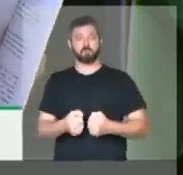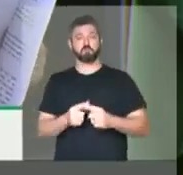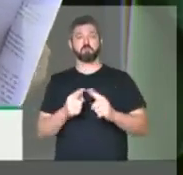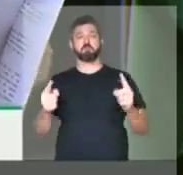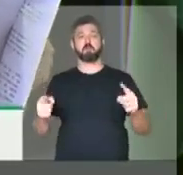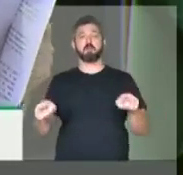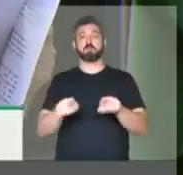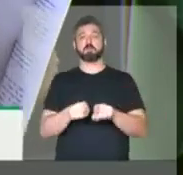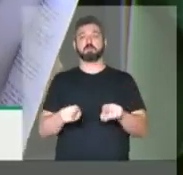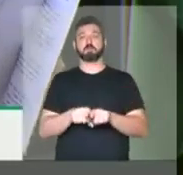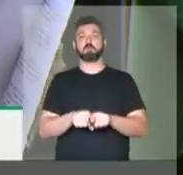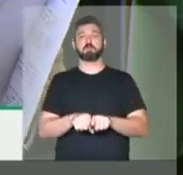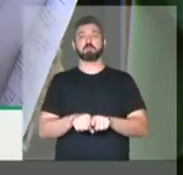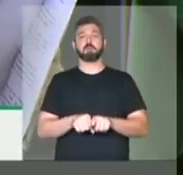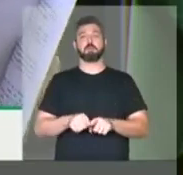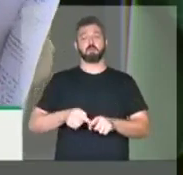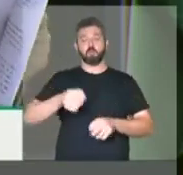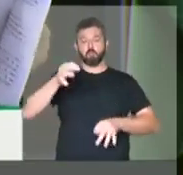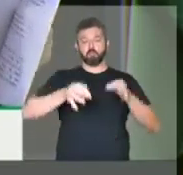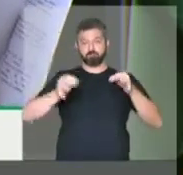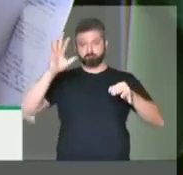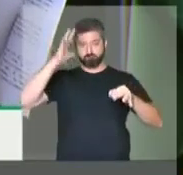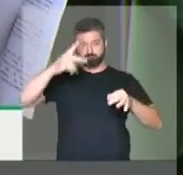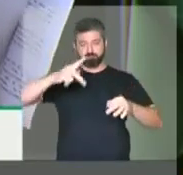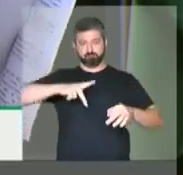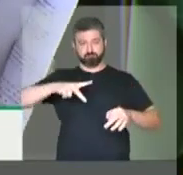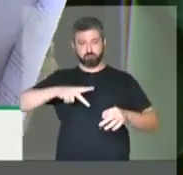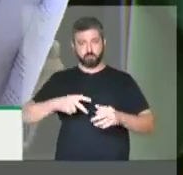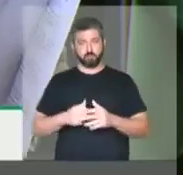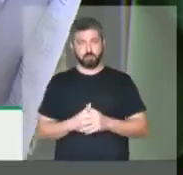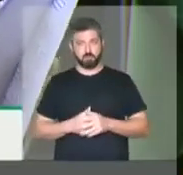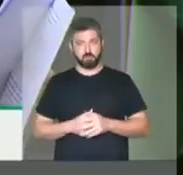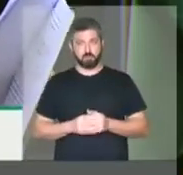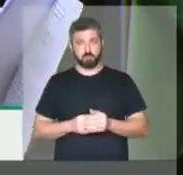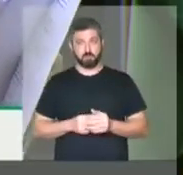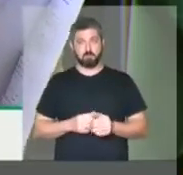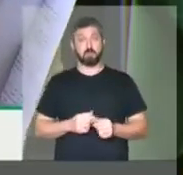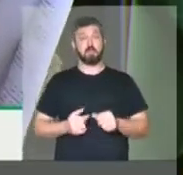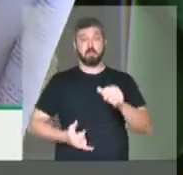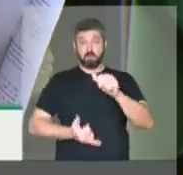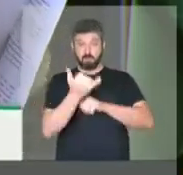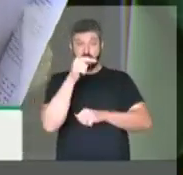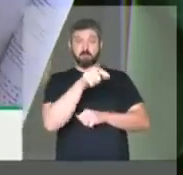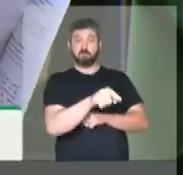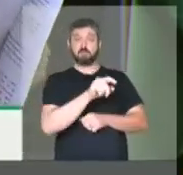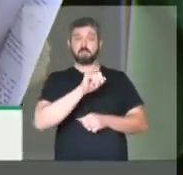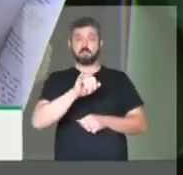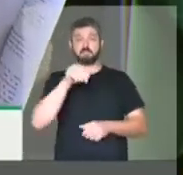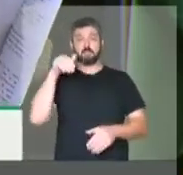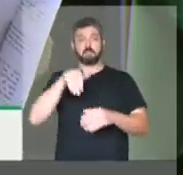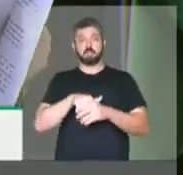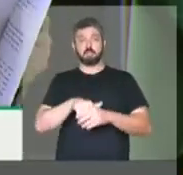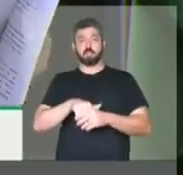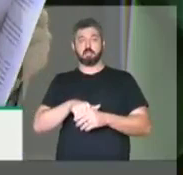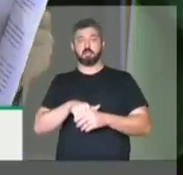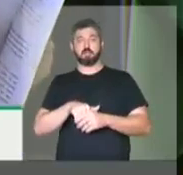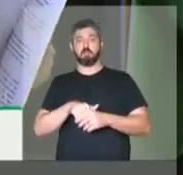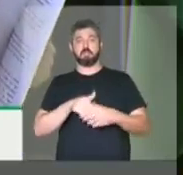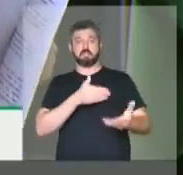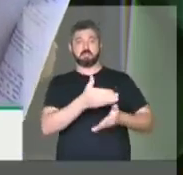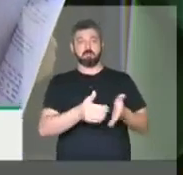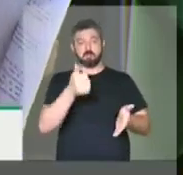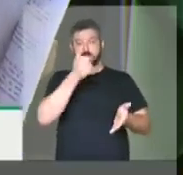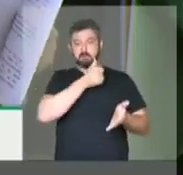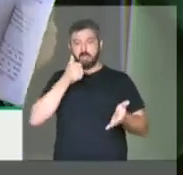dedicado, mas por igual o seu julgamento pessoal, e ele trai vocês, ao invés de servi-los,